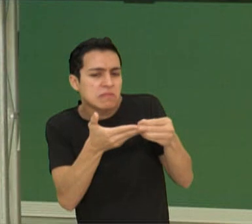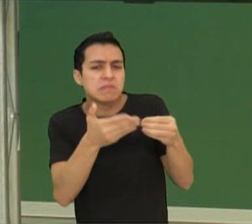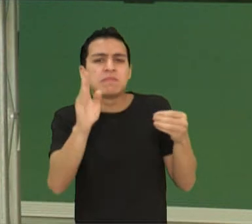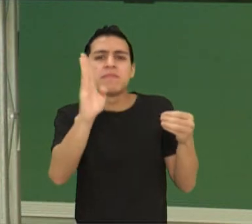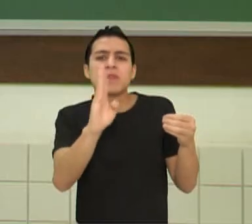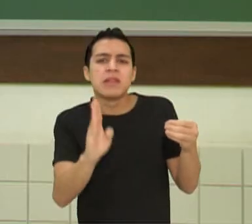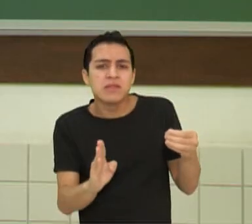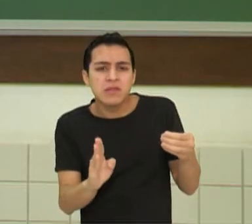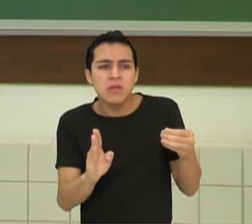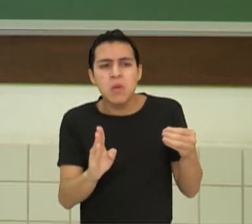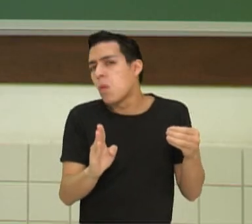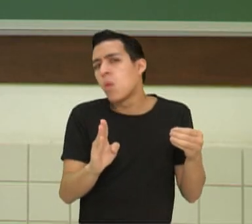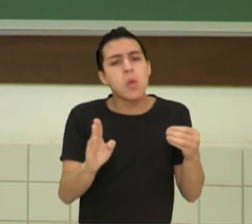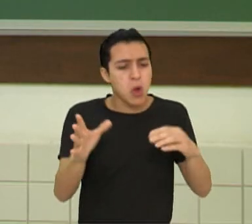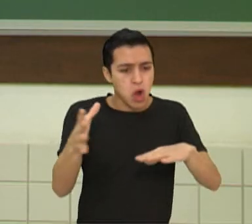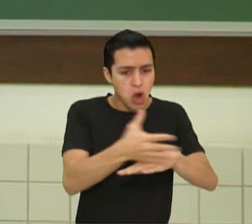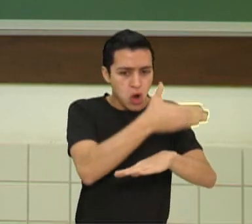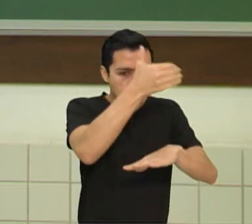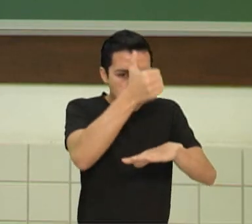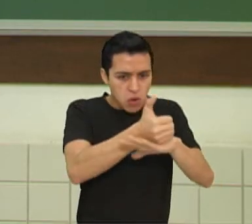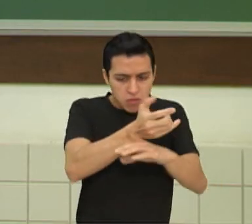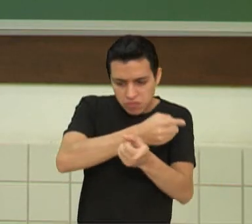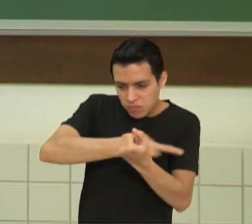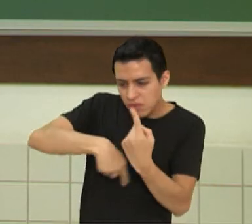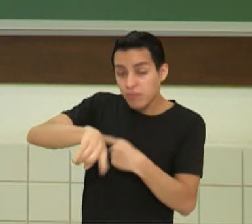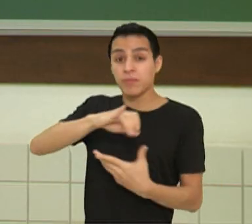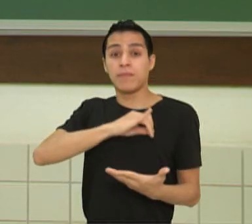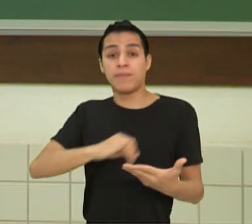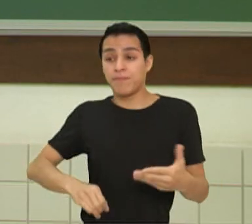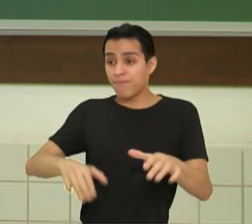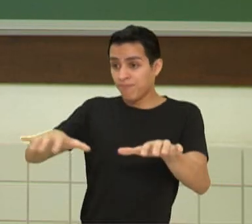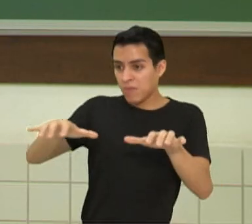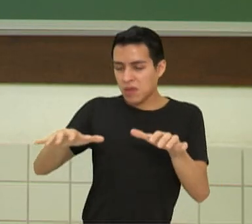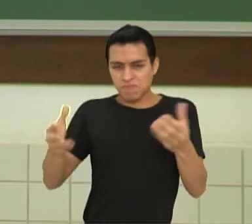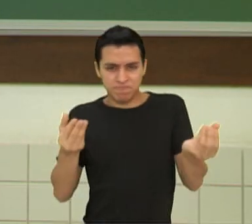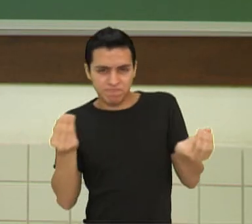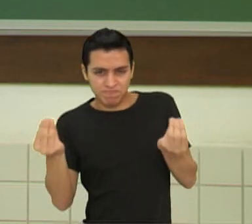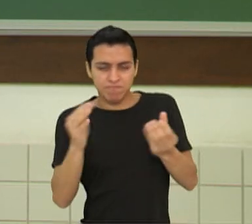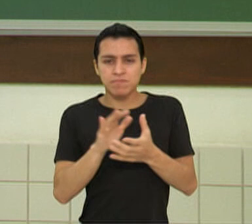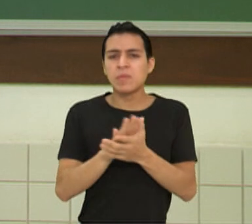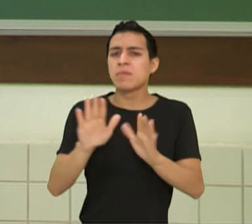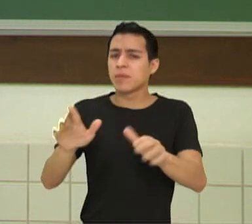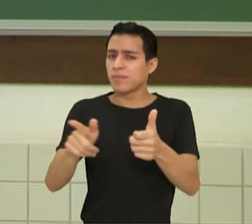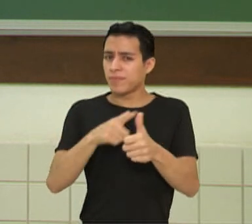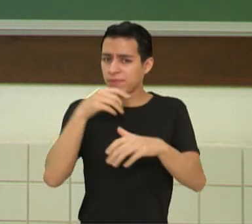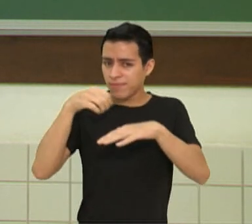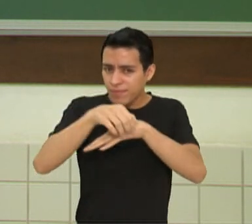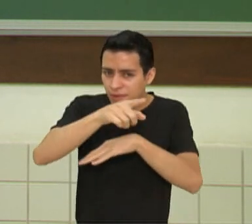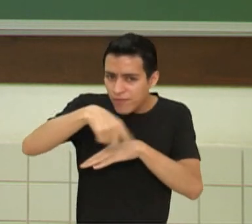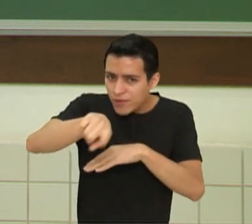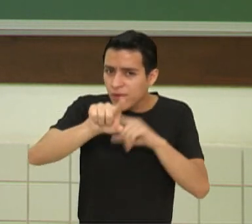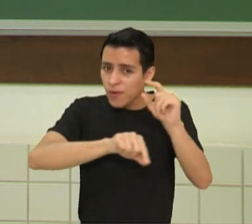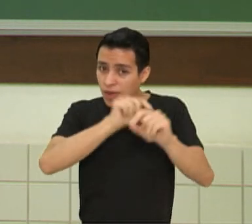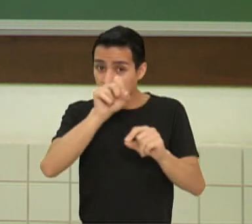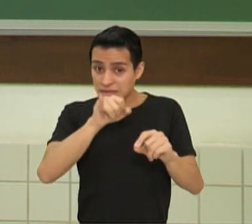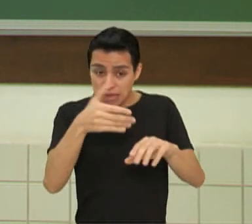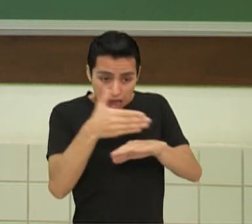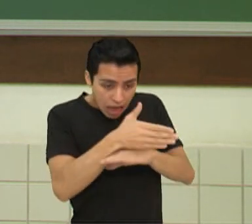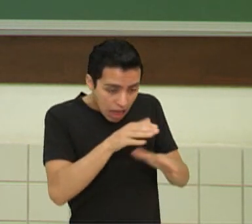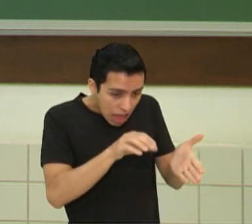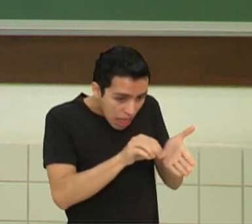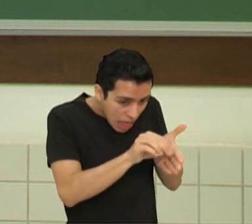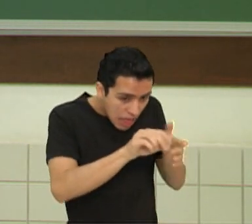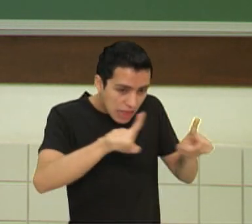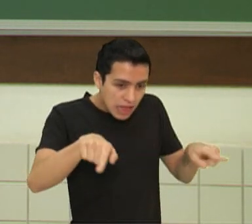Império. E antes, devo lembrá-los aí dos recadinhos. Quem está acessando o Classroom, dá